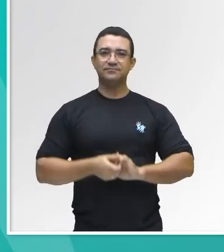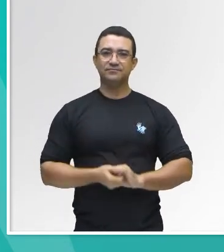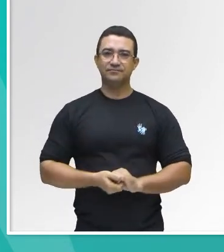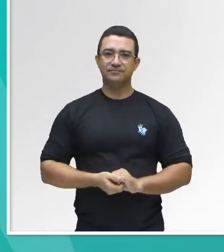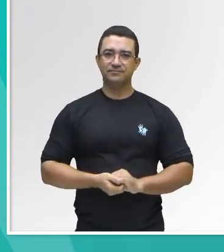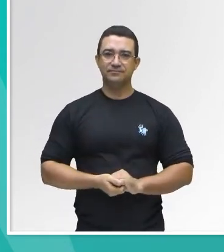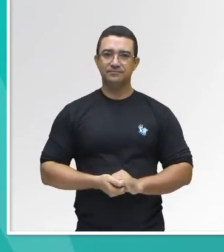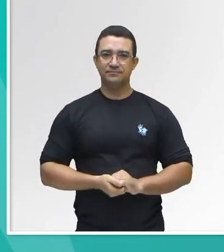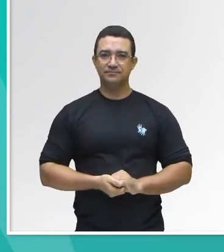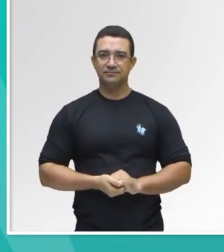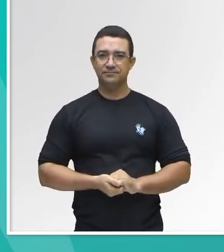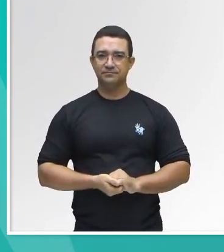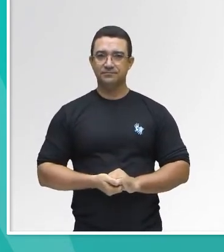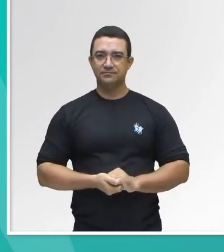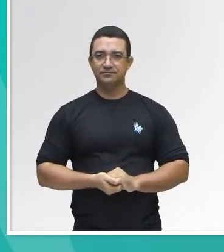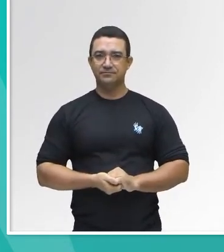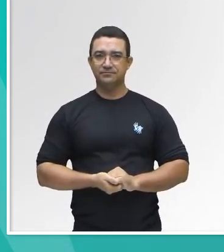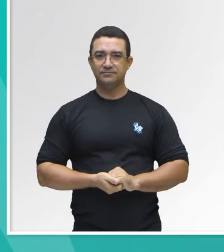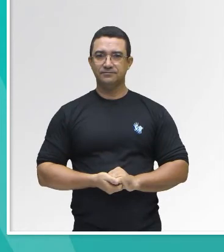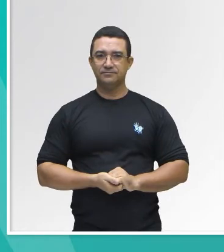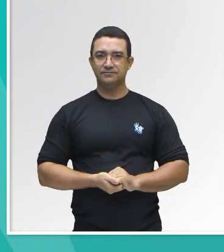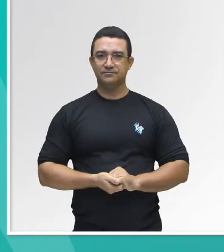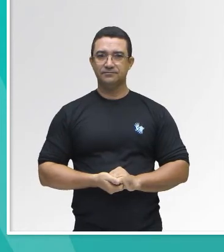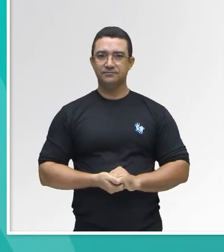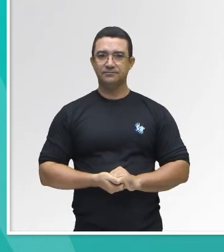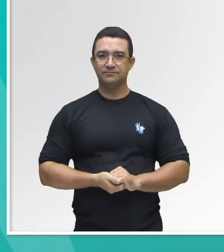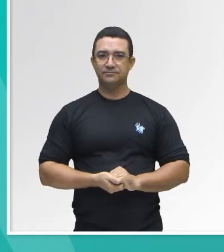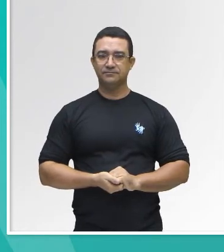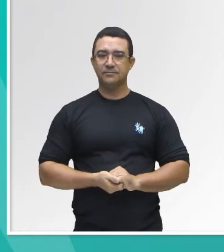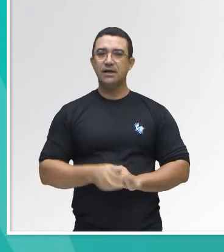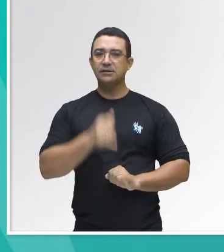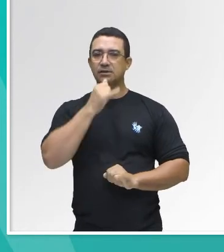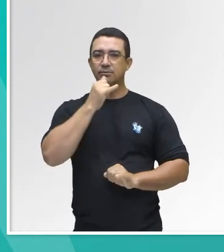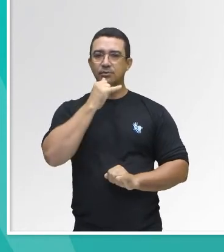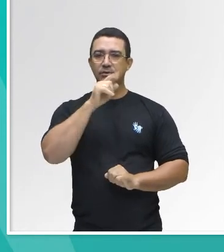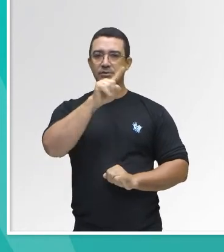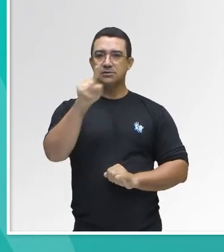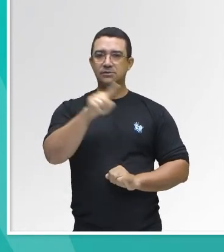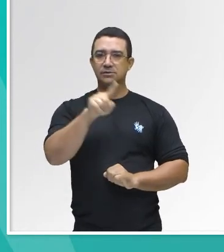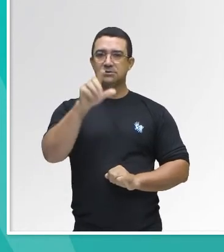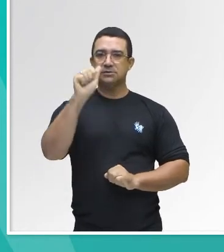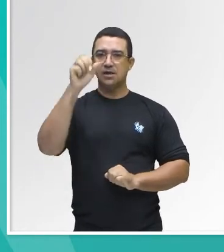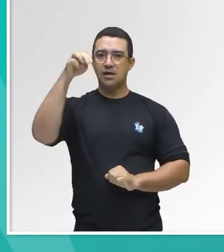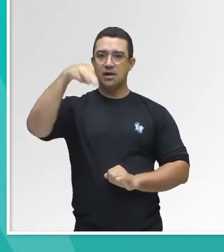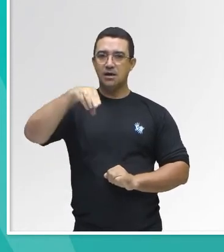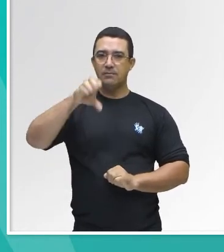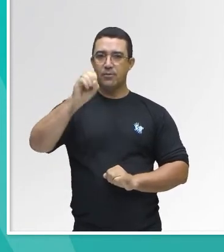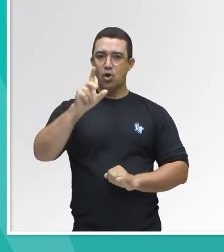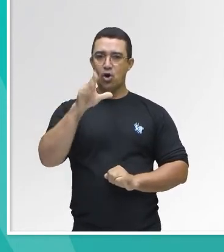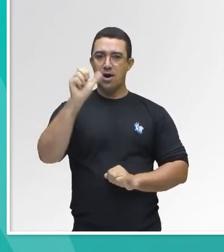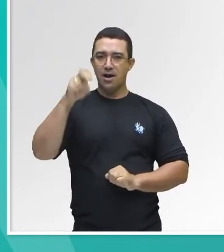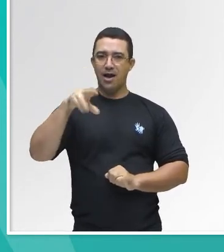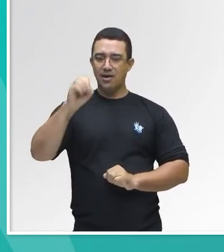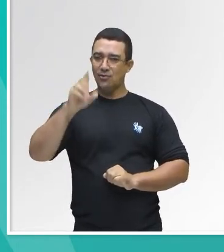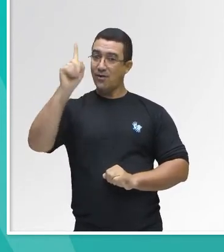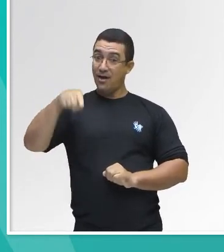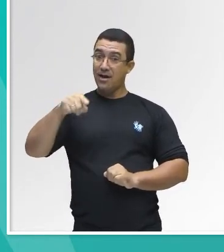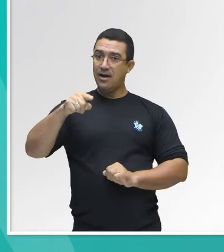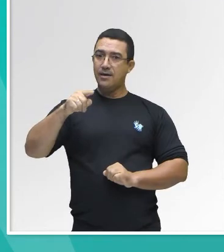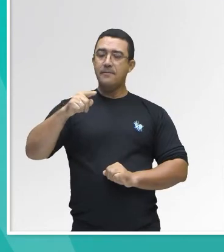né? Zamorano, ele é super conhecido no Chile, ele é um ex-futebolista, ganhou medalha nas